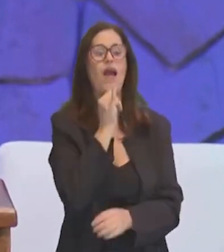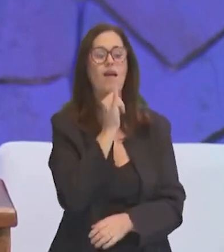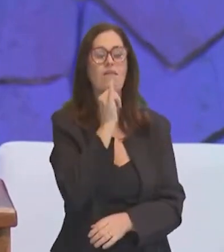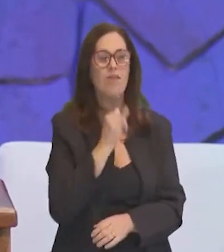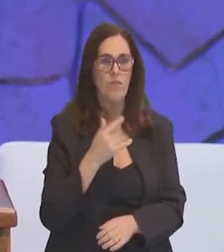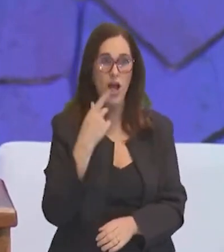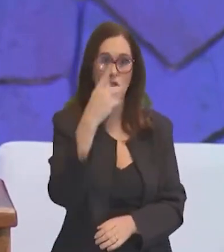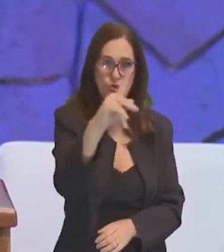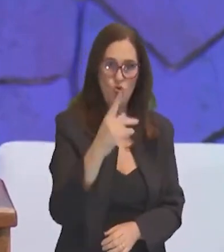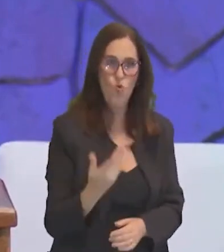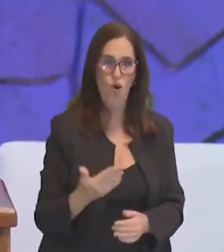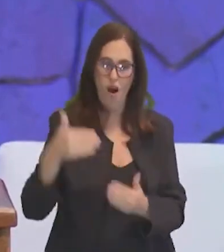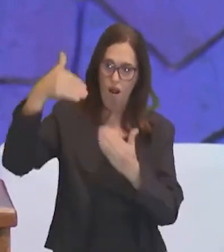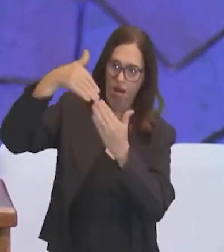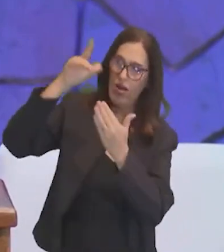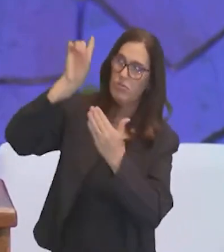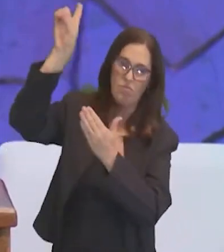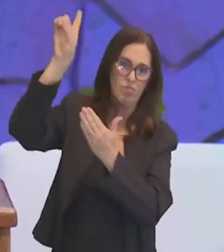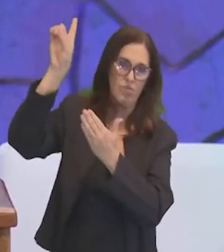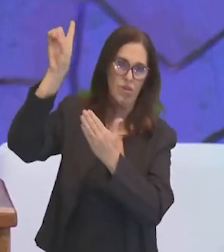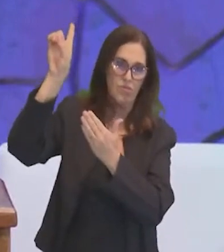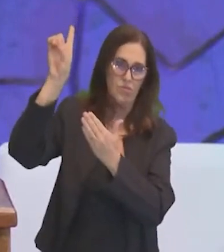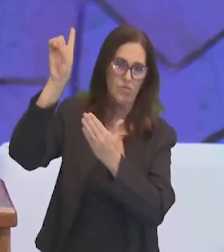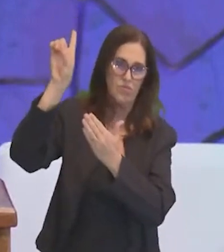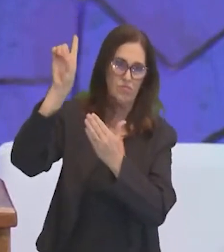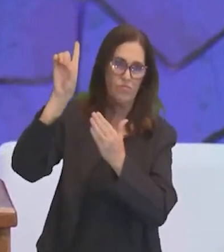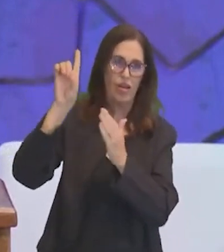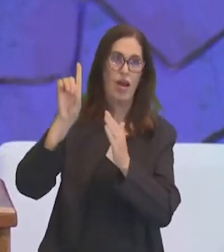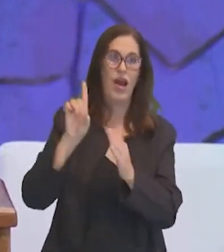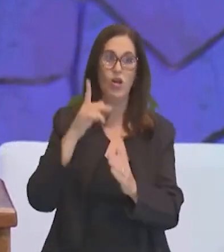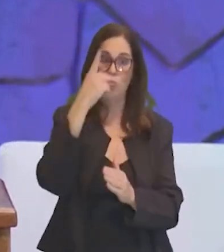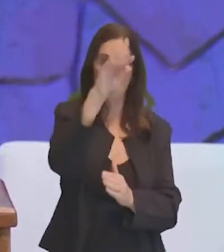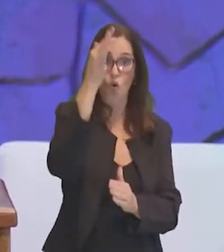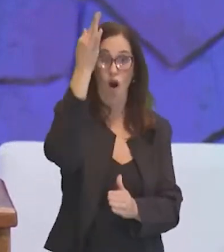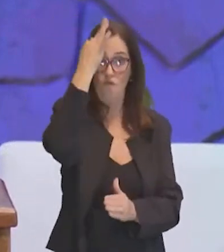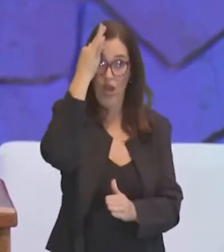da sua ligação com Deus, é através da sua fé.